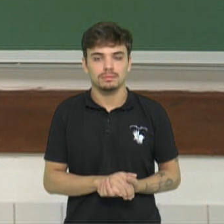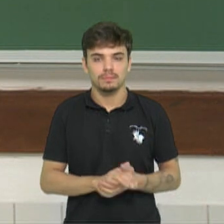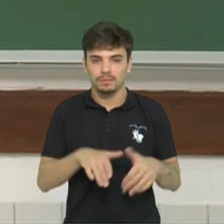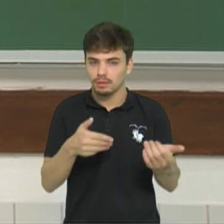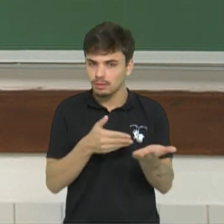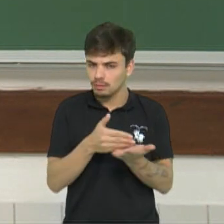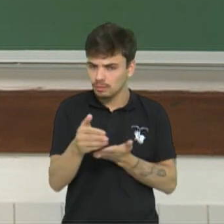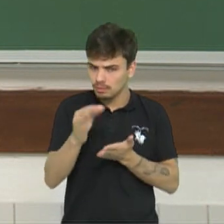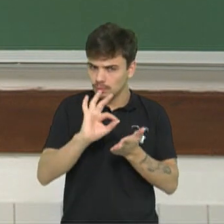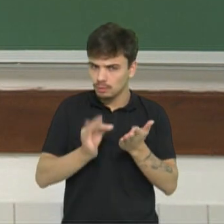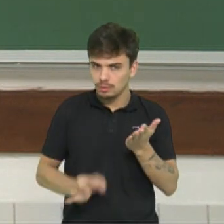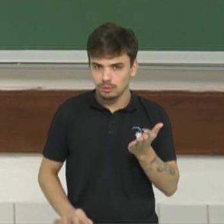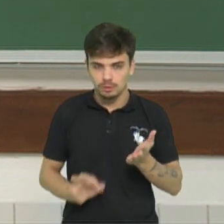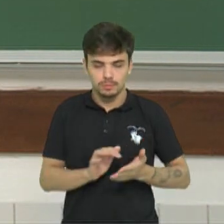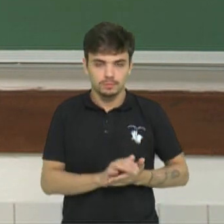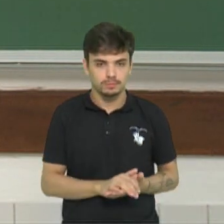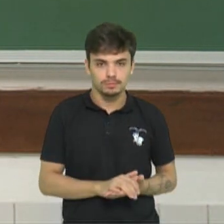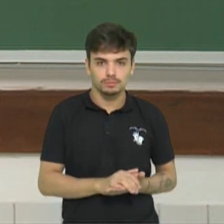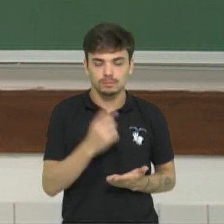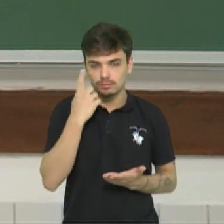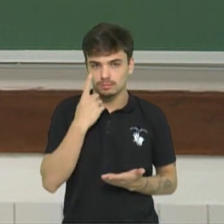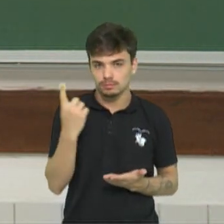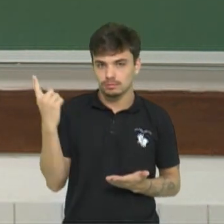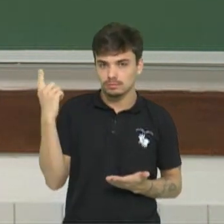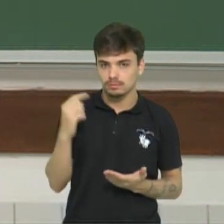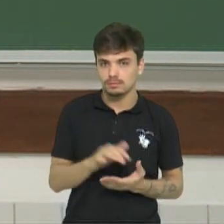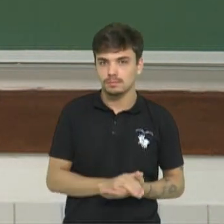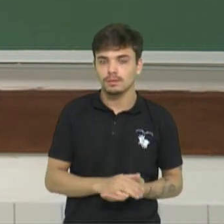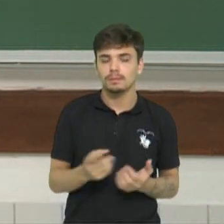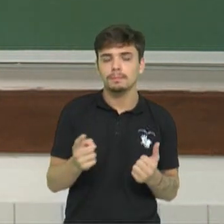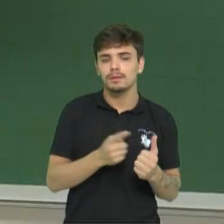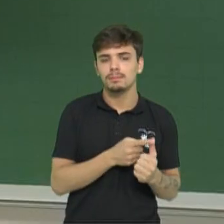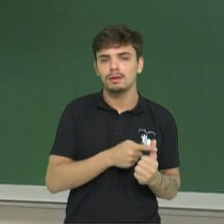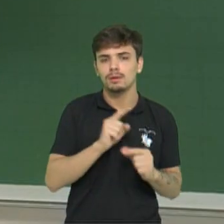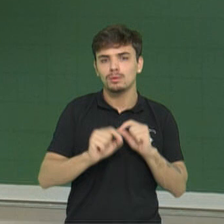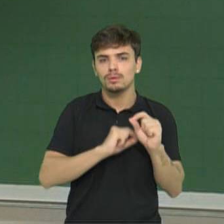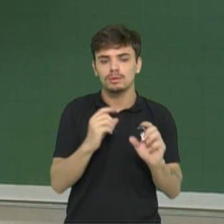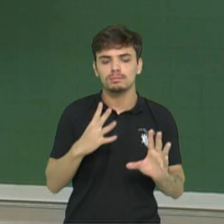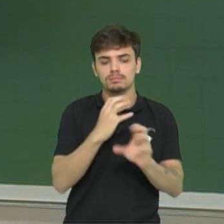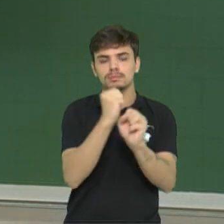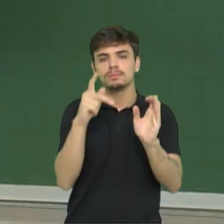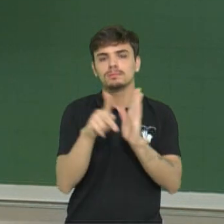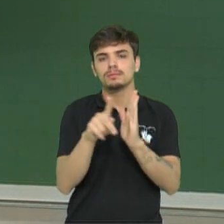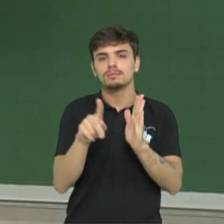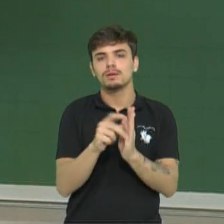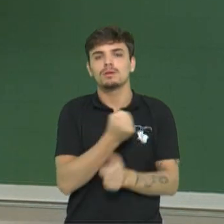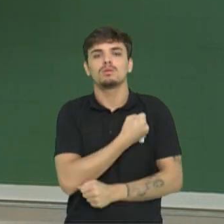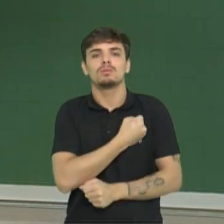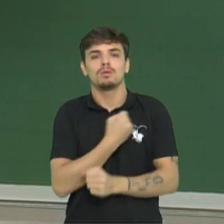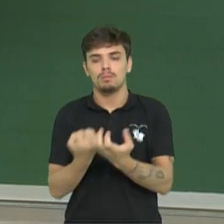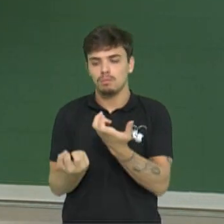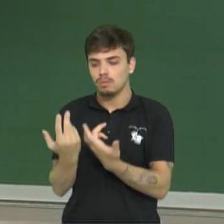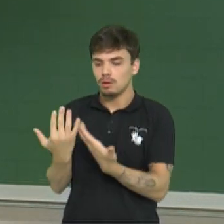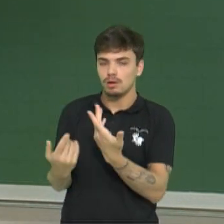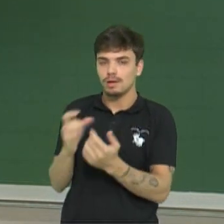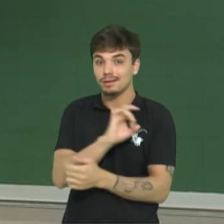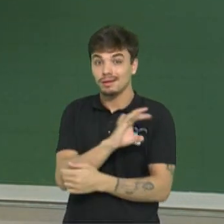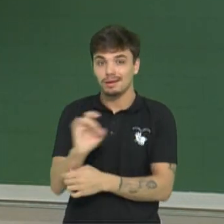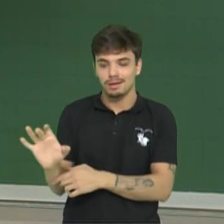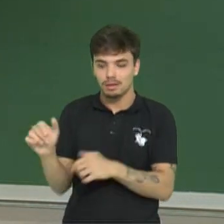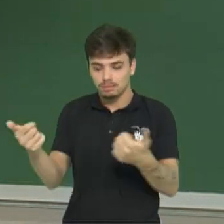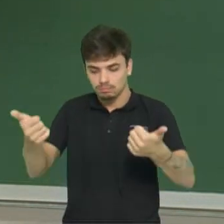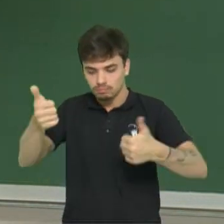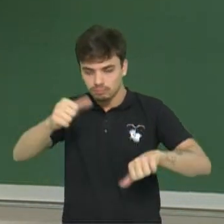Vamos para a correção? Olha só. Então, primeiro passo, determinar o número de oxidação de cada